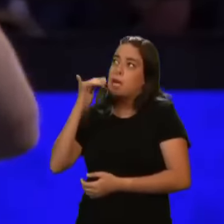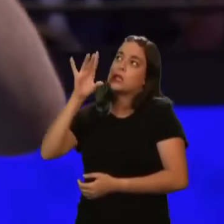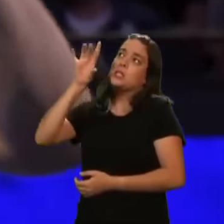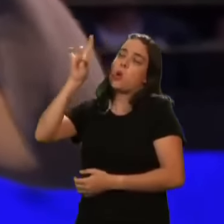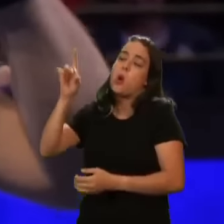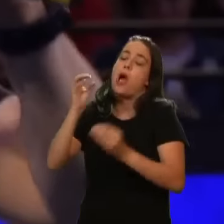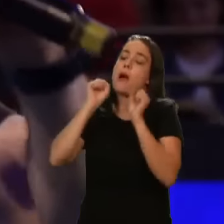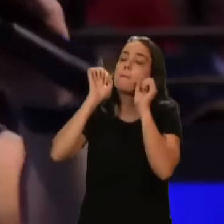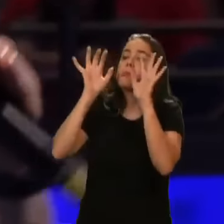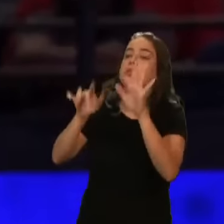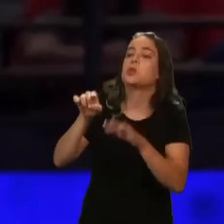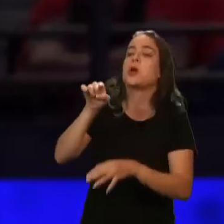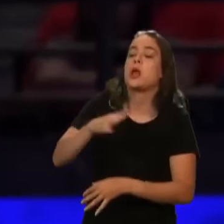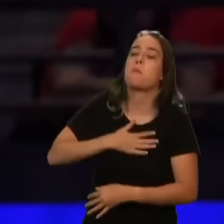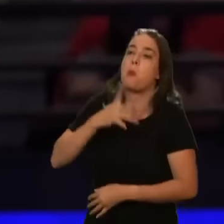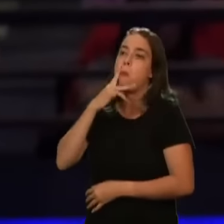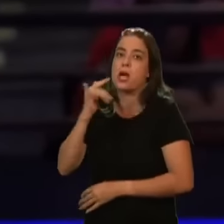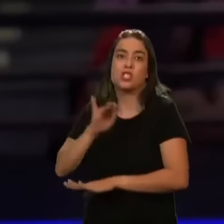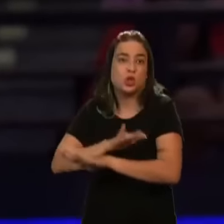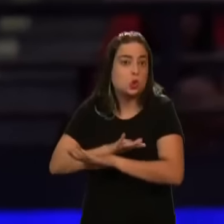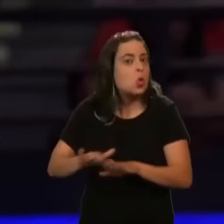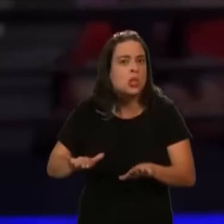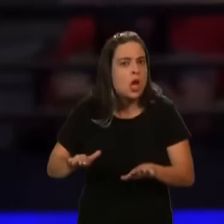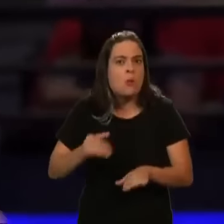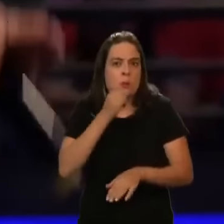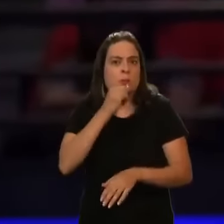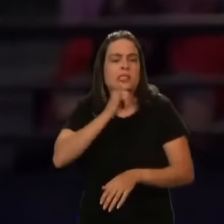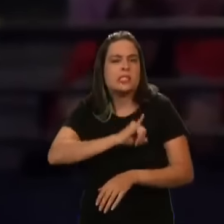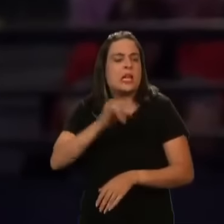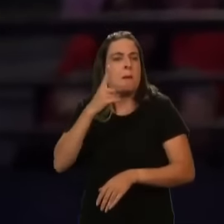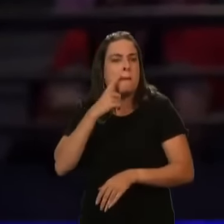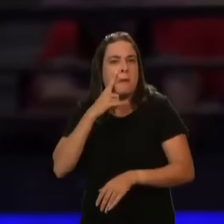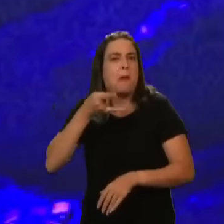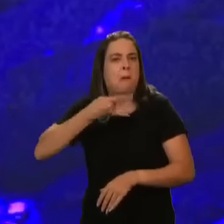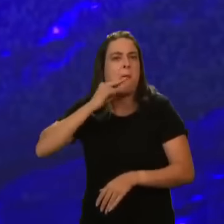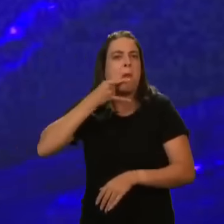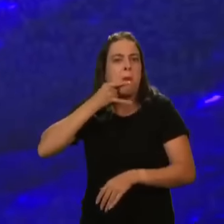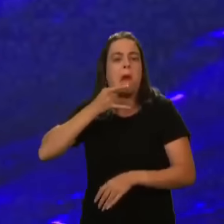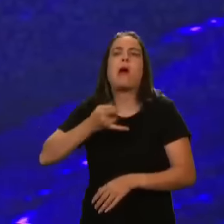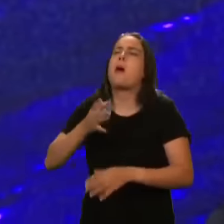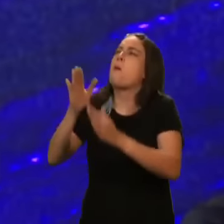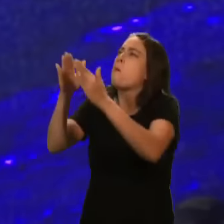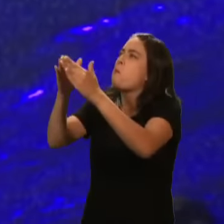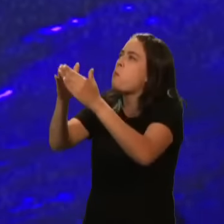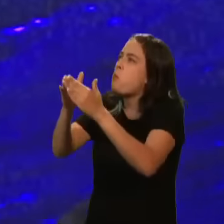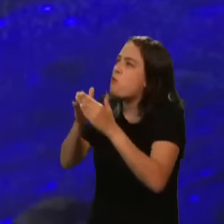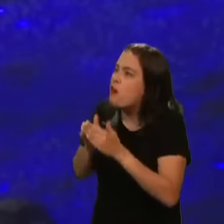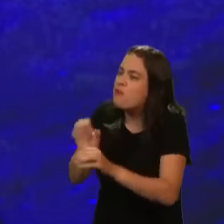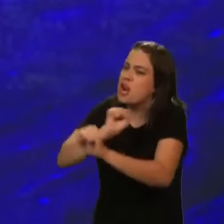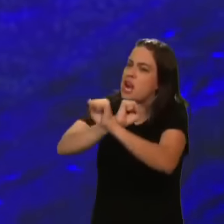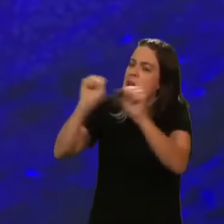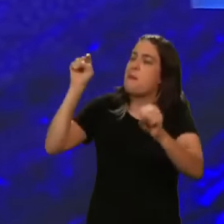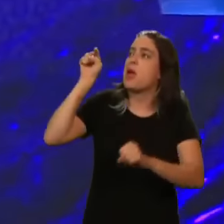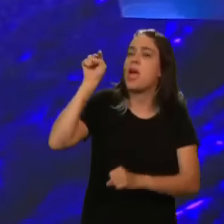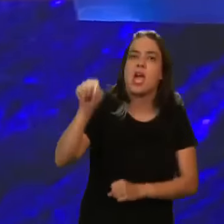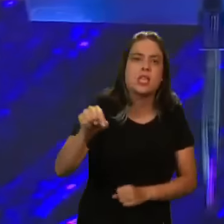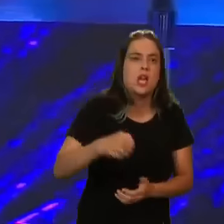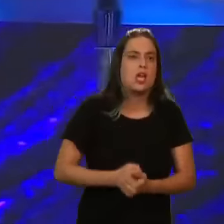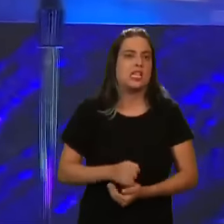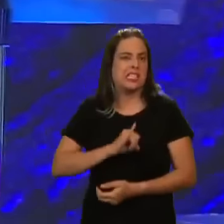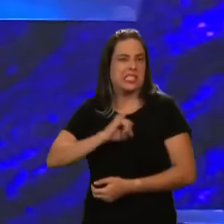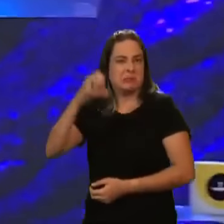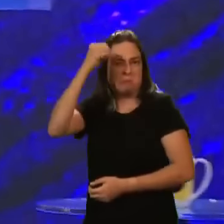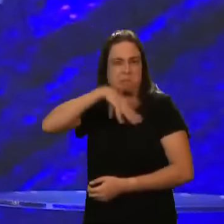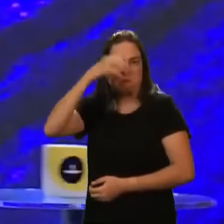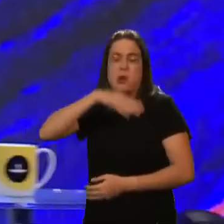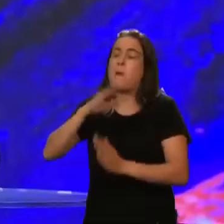meu pai da cachaça. Pai, livre o meu pai de ser esse homem bruto que ele transforma ele num